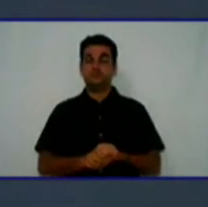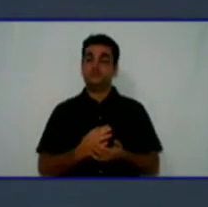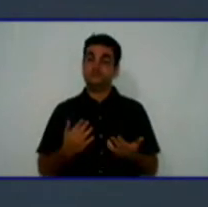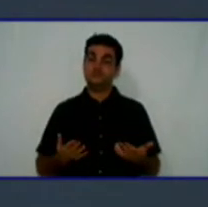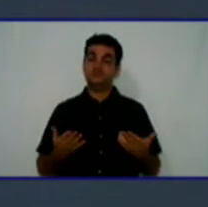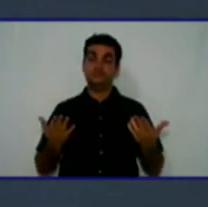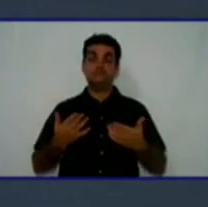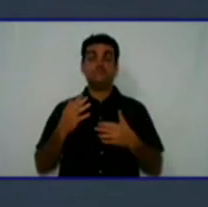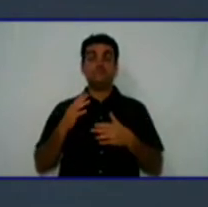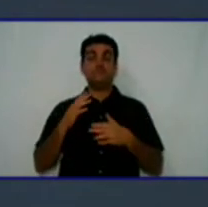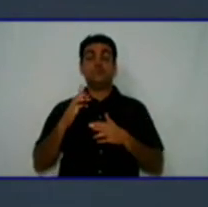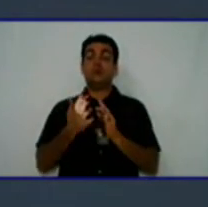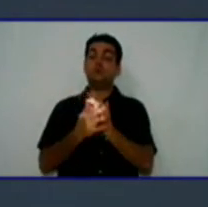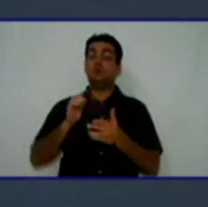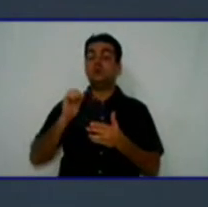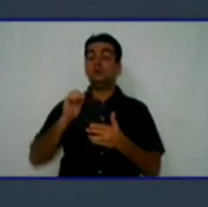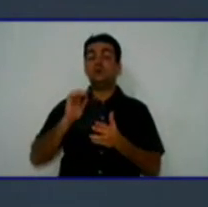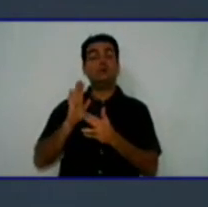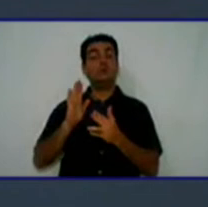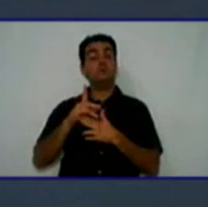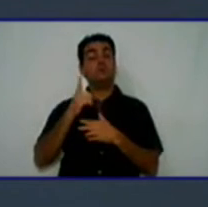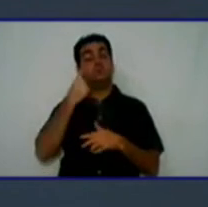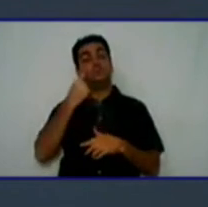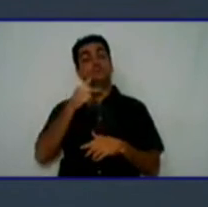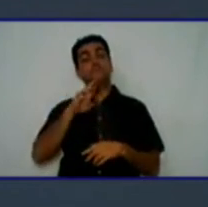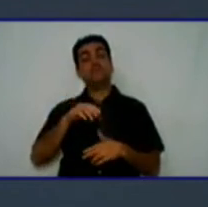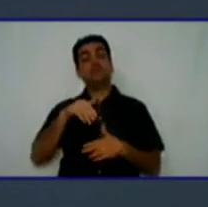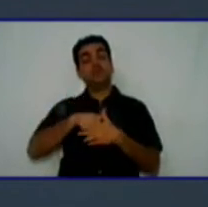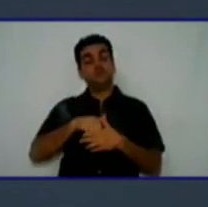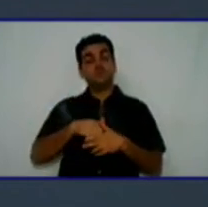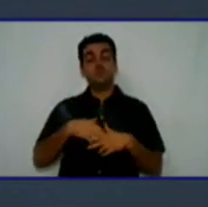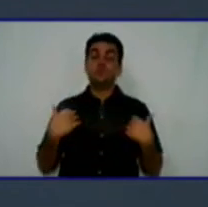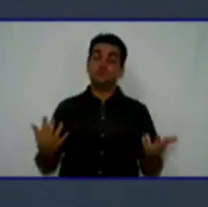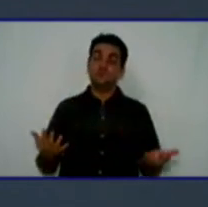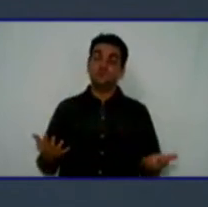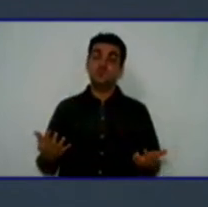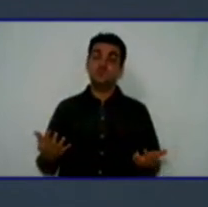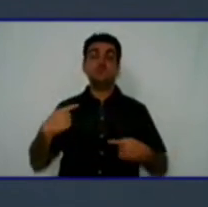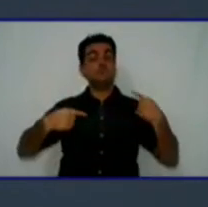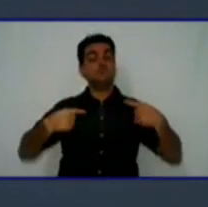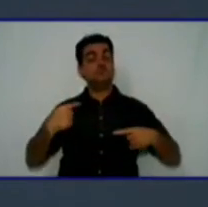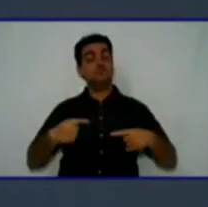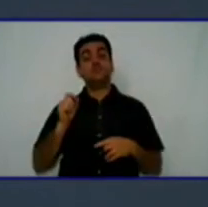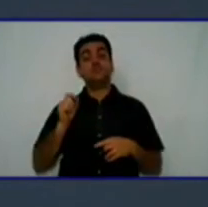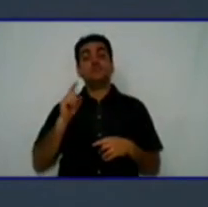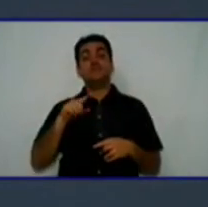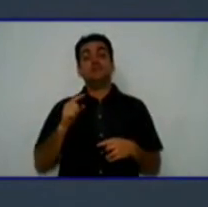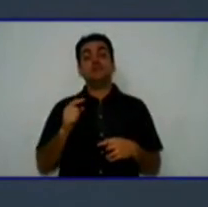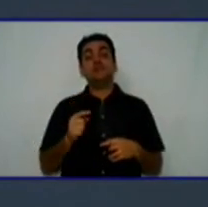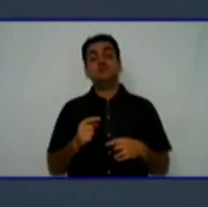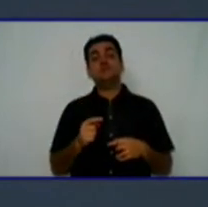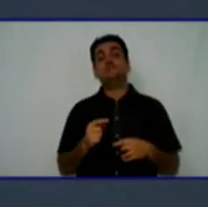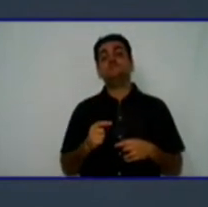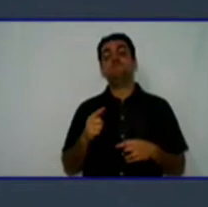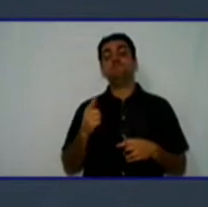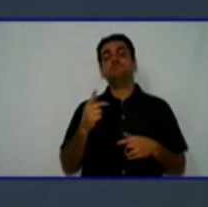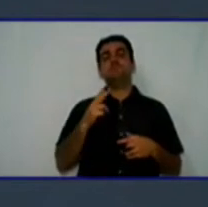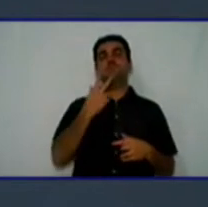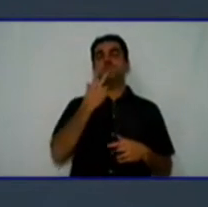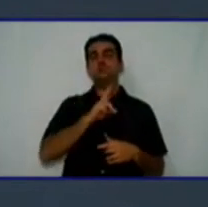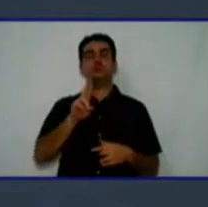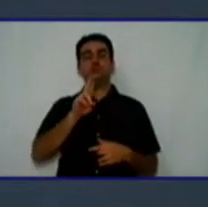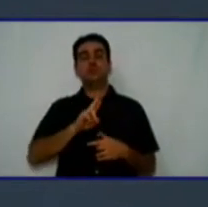pertinente a atos de pré-campanha, embora tratava-se ali de